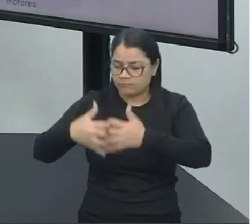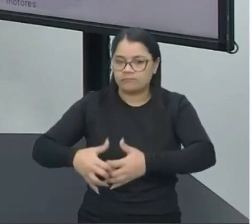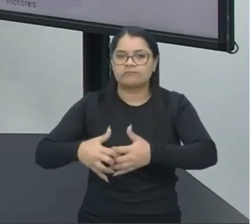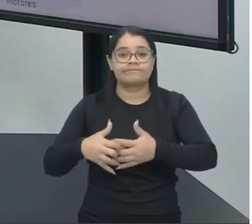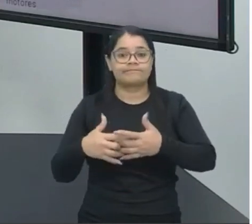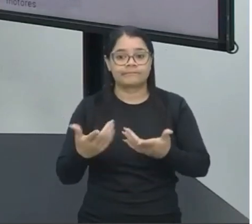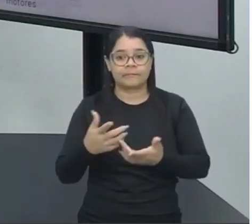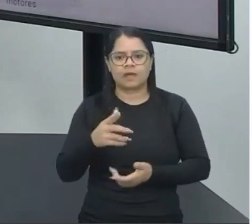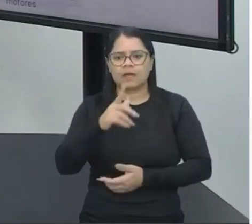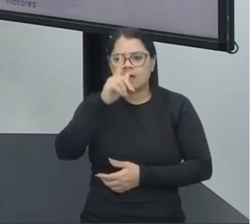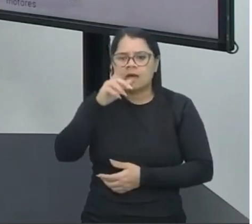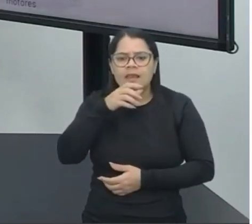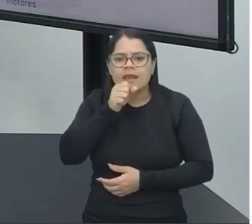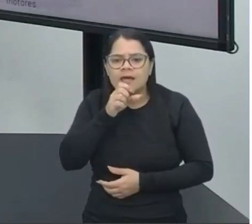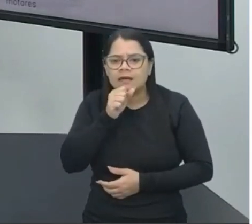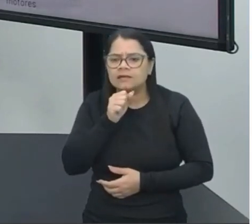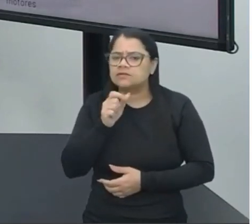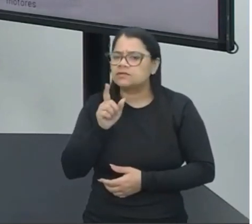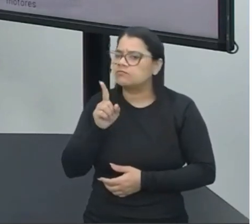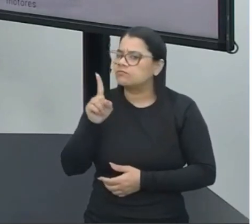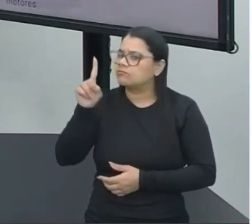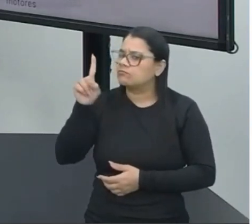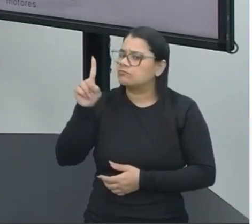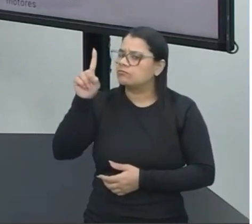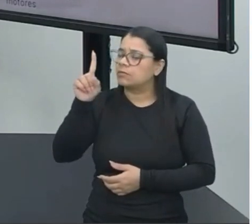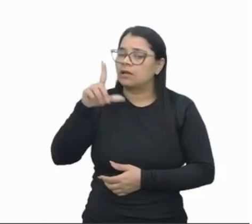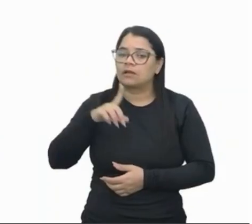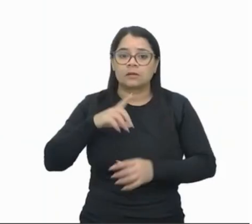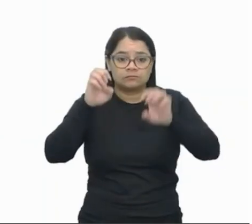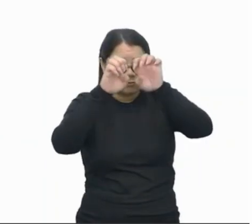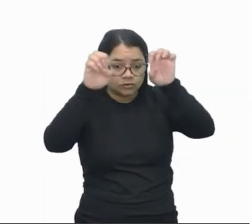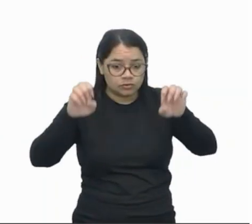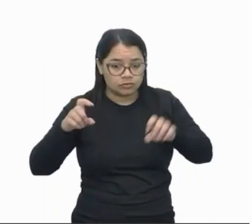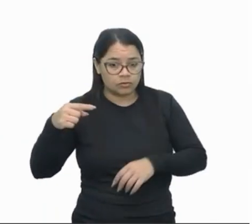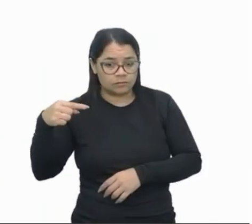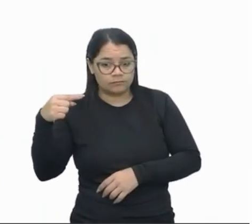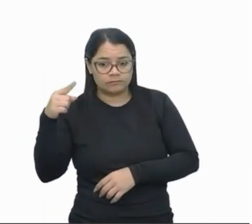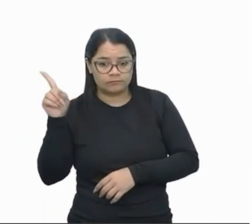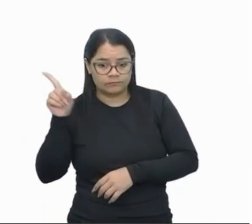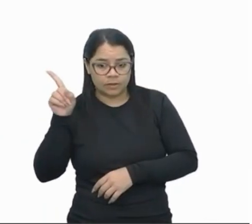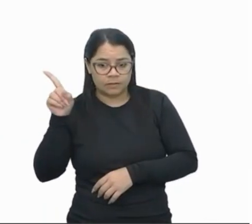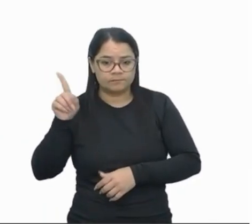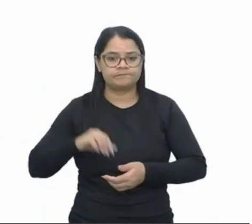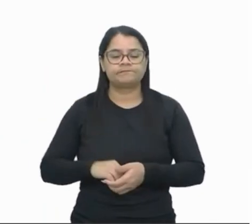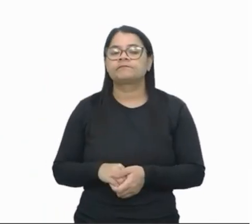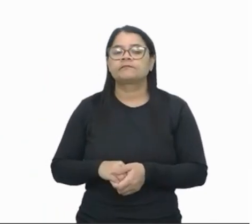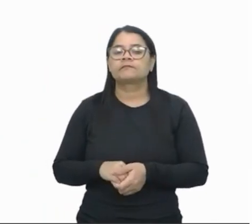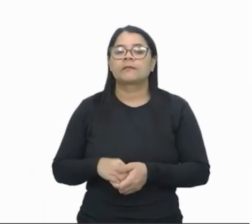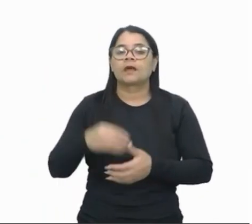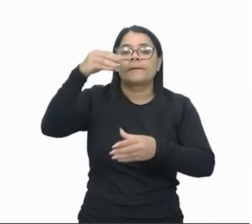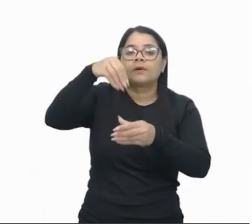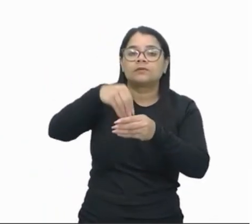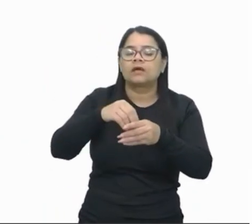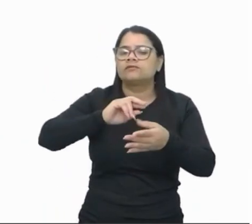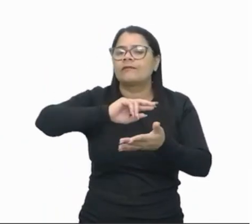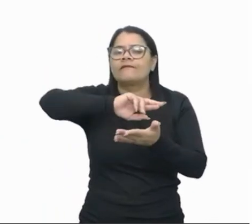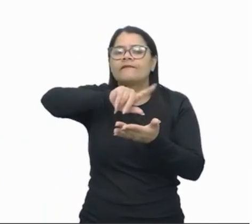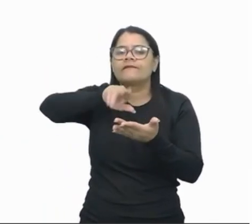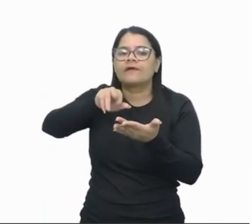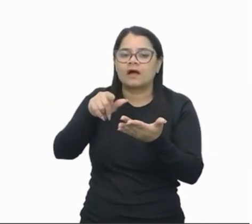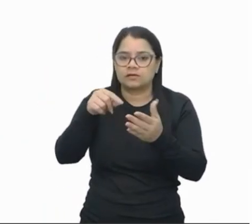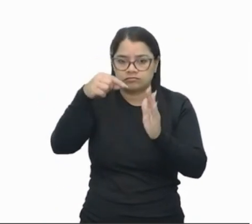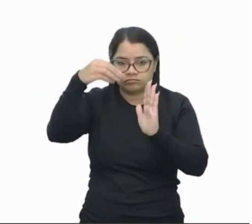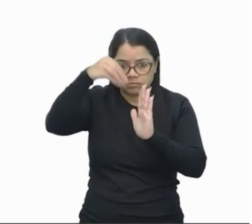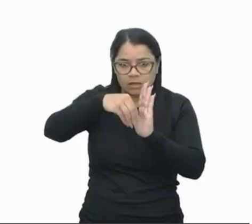E nessa parte laranja aqui, temos a estrutura de um servomotor esmiuçada por dentro. Existem vários componentes,